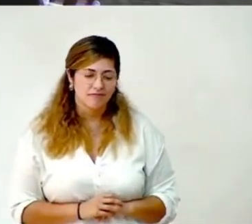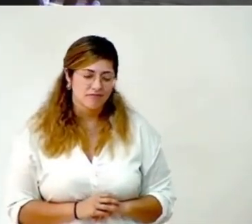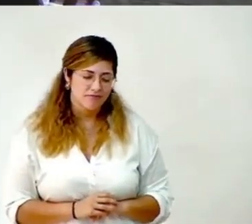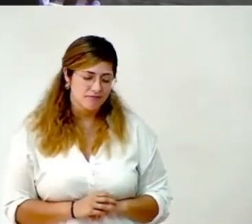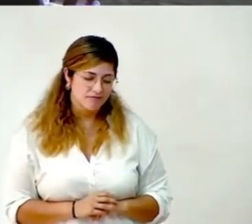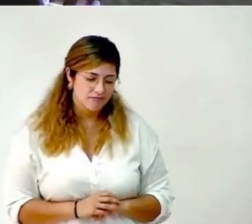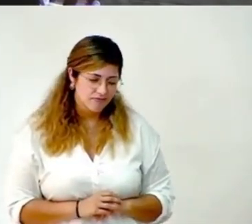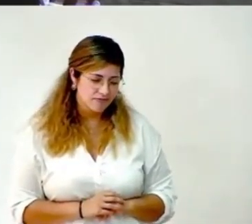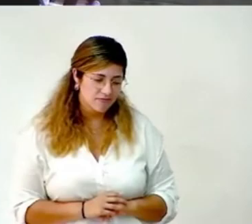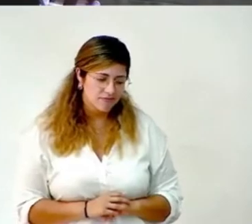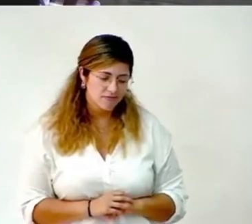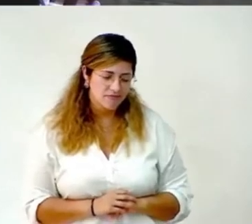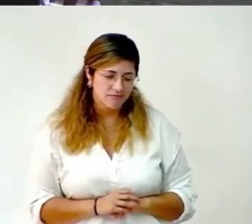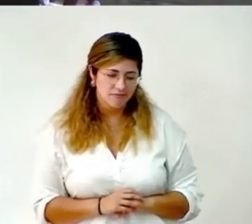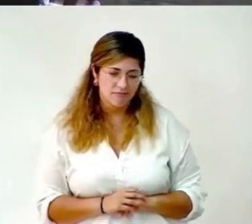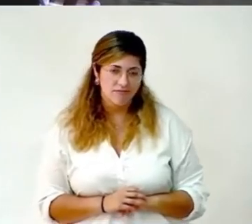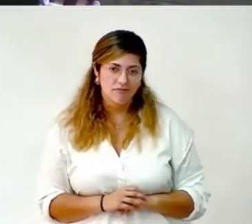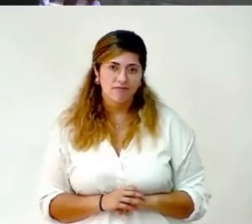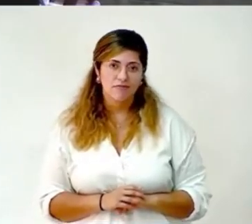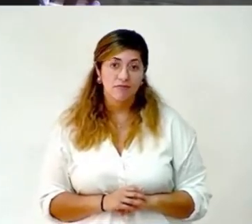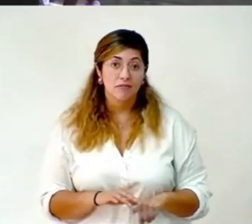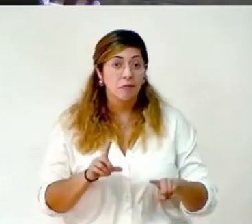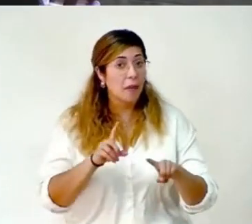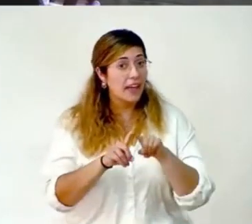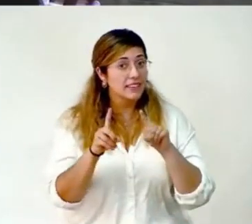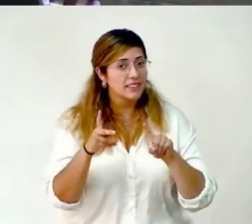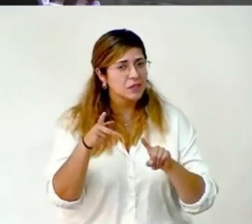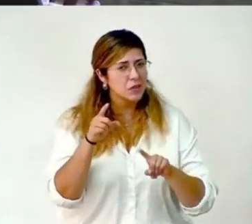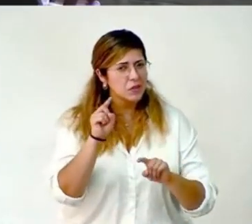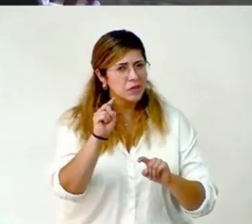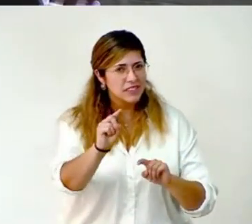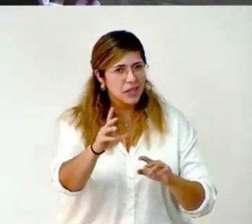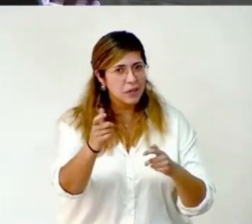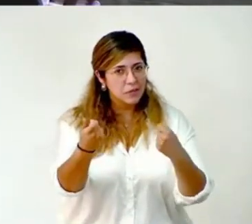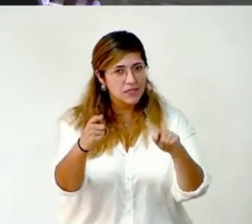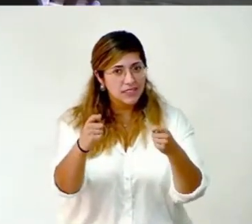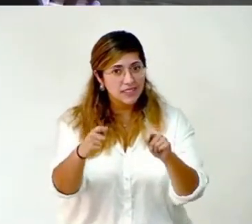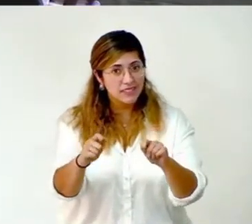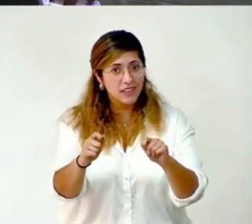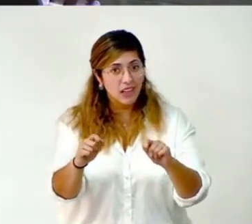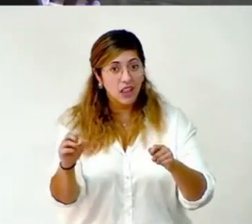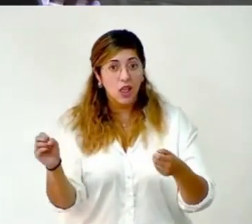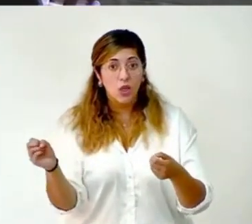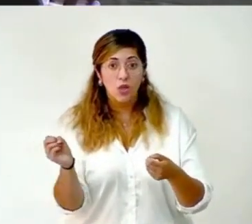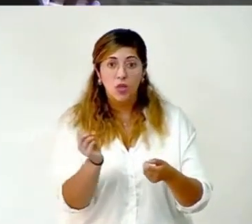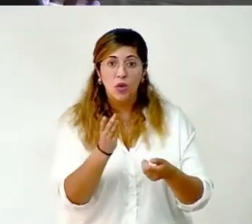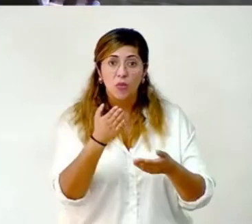Jamais. O que você precisa é de um novo nascimento.